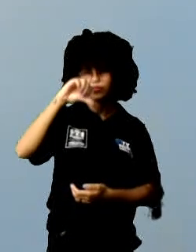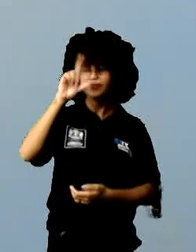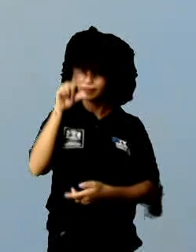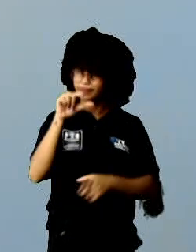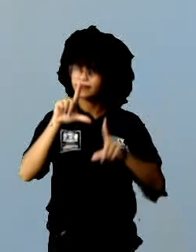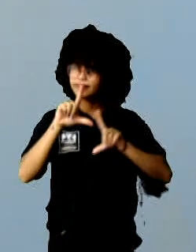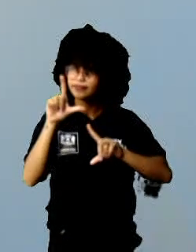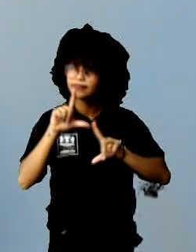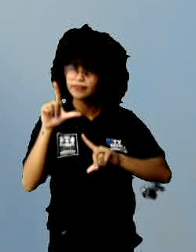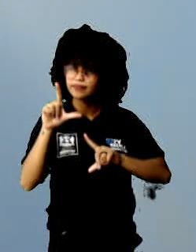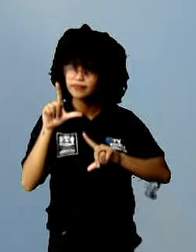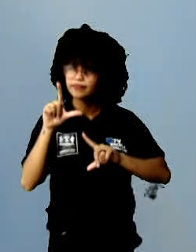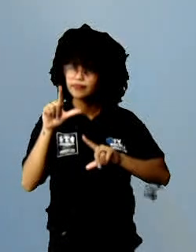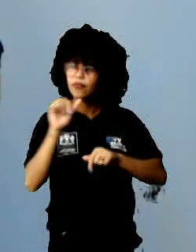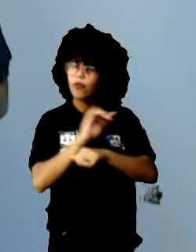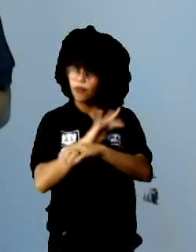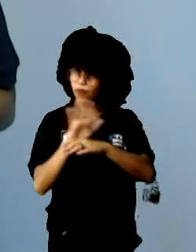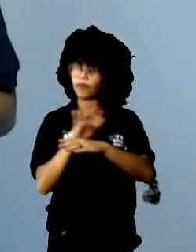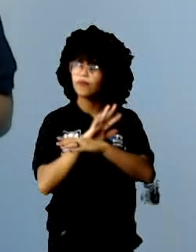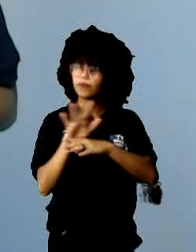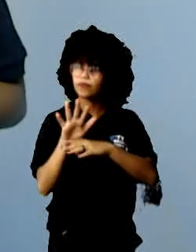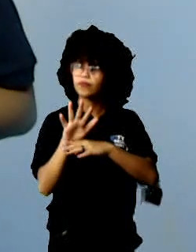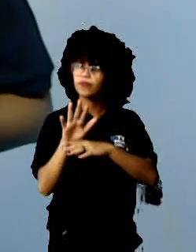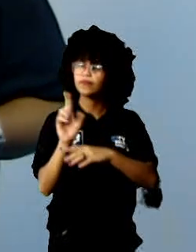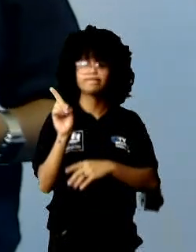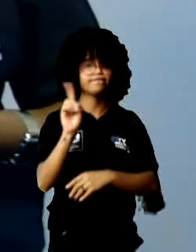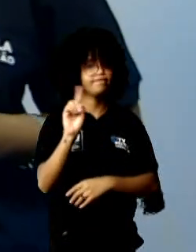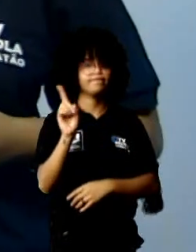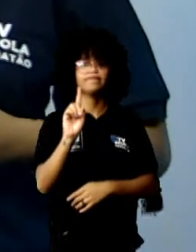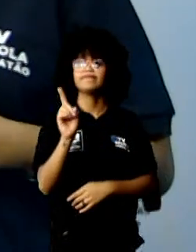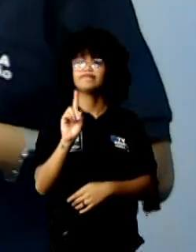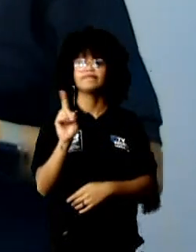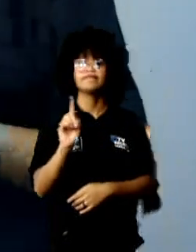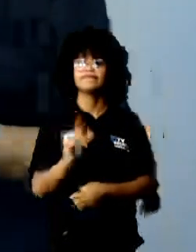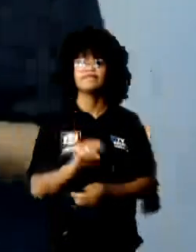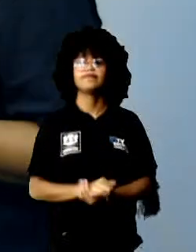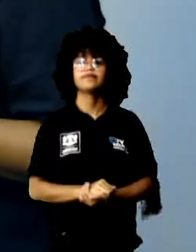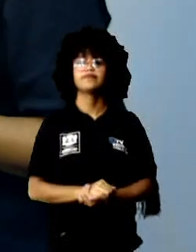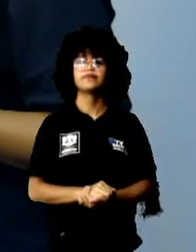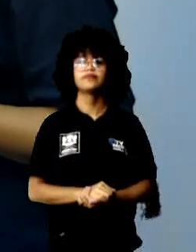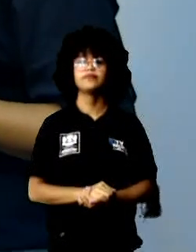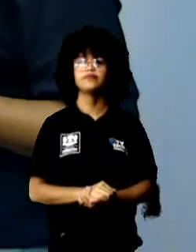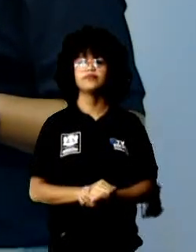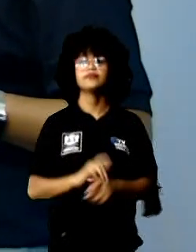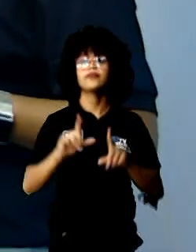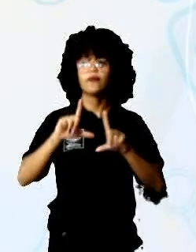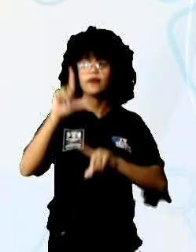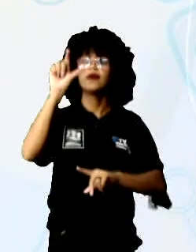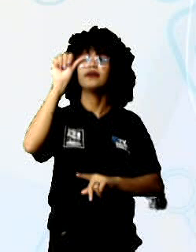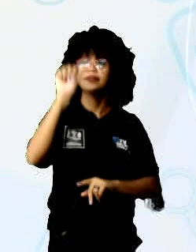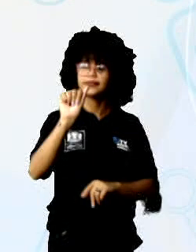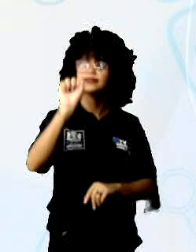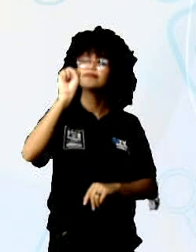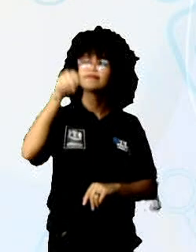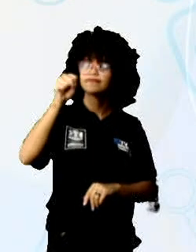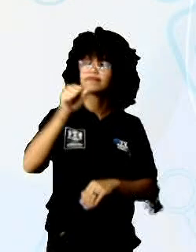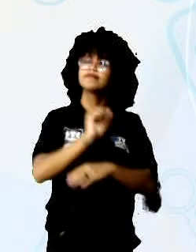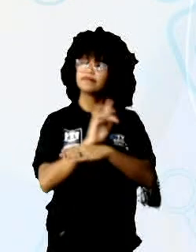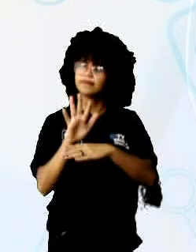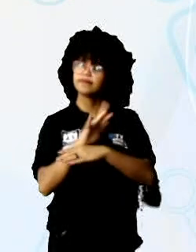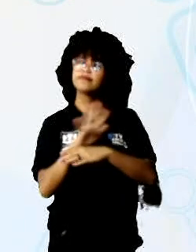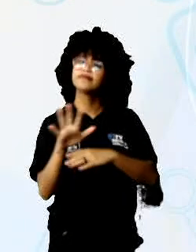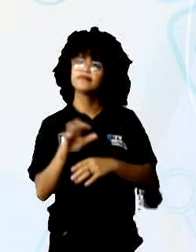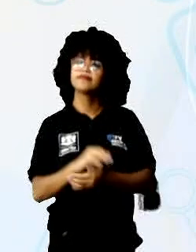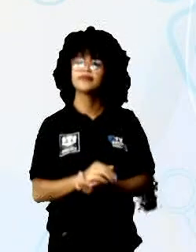é Letra faz parte do alfabeto Não muito bem não faz a letrinha a faz